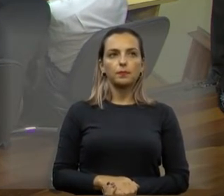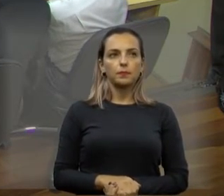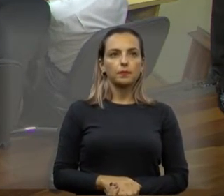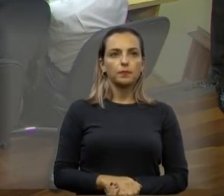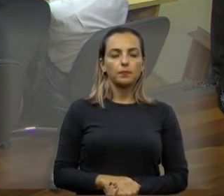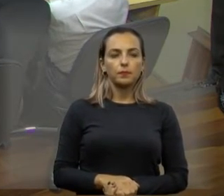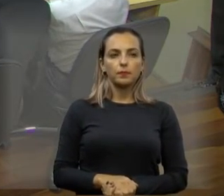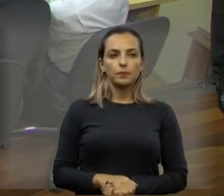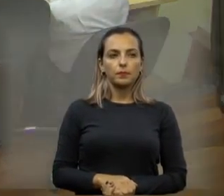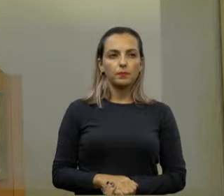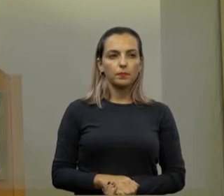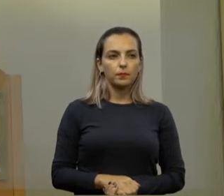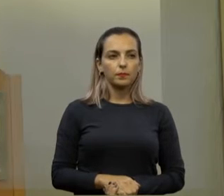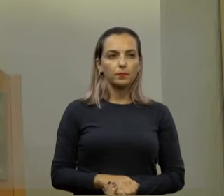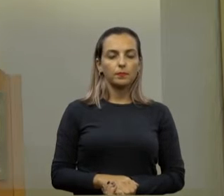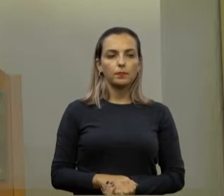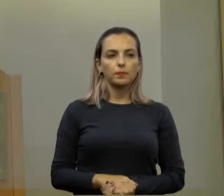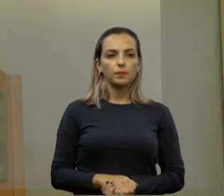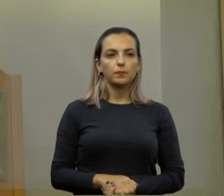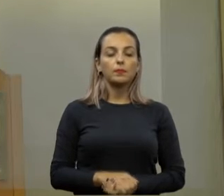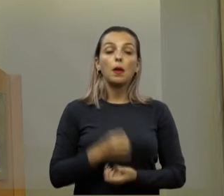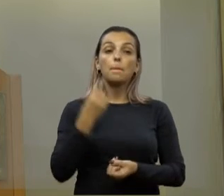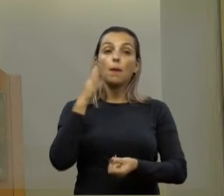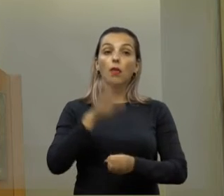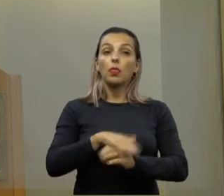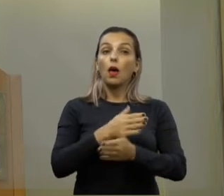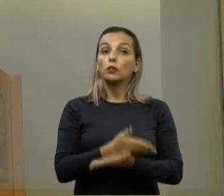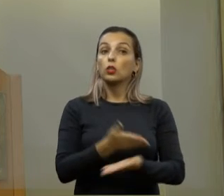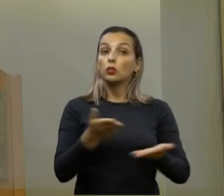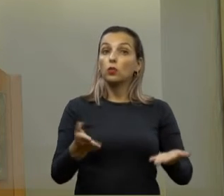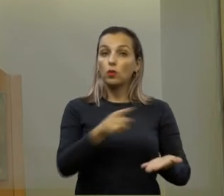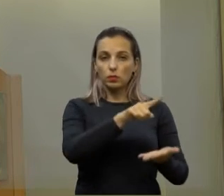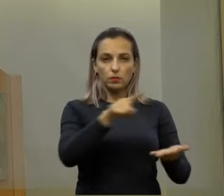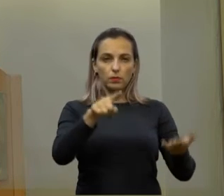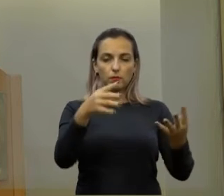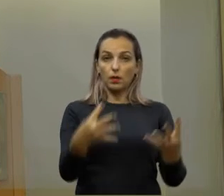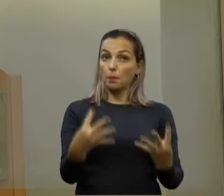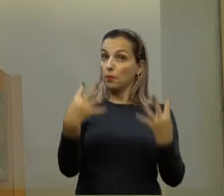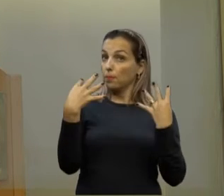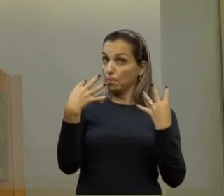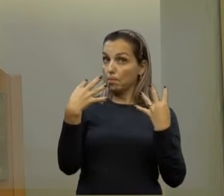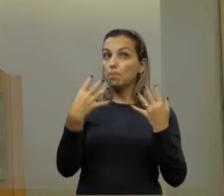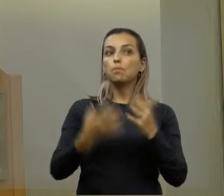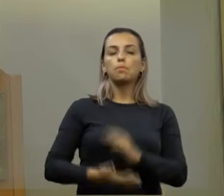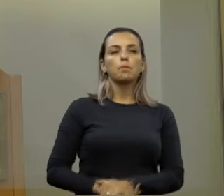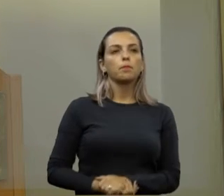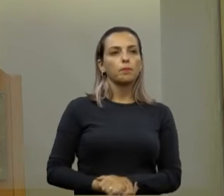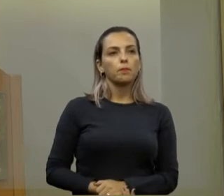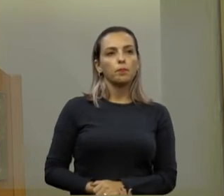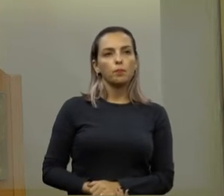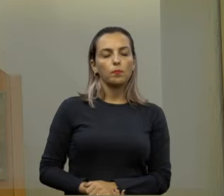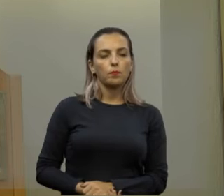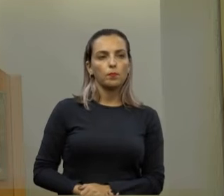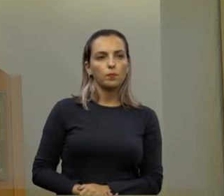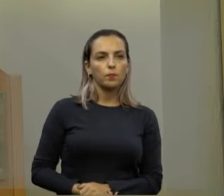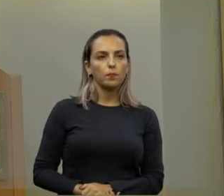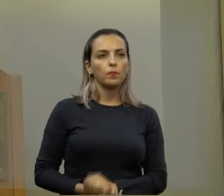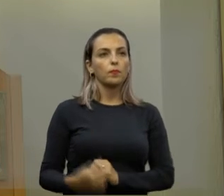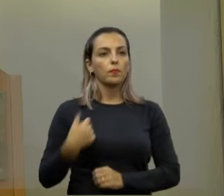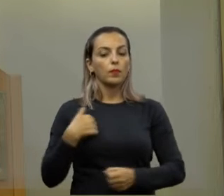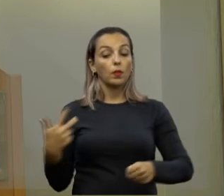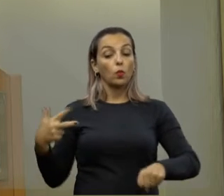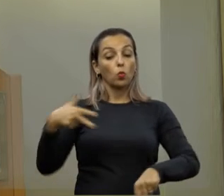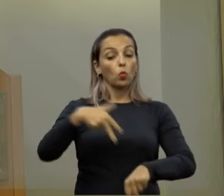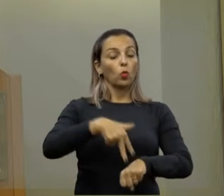Oi boa tarde a todos boa tarde a todos que nos assistem de casa é eu